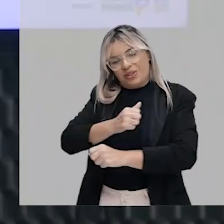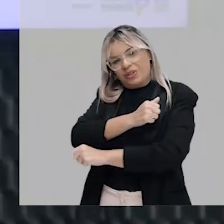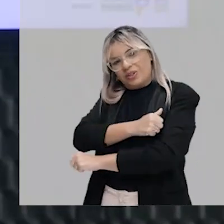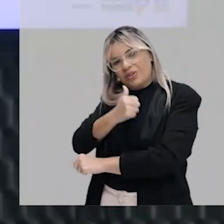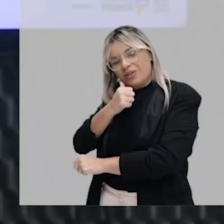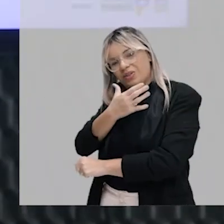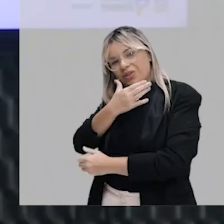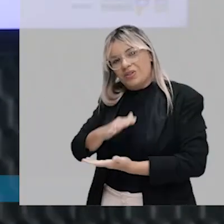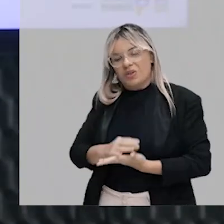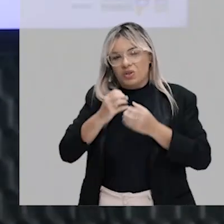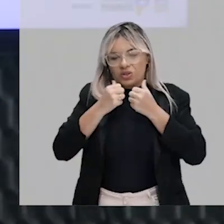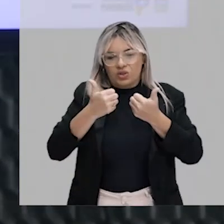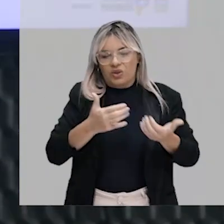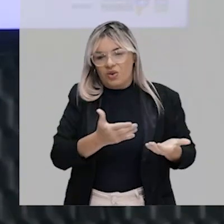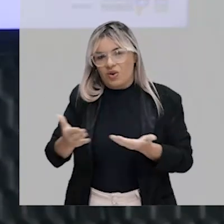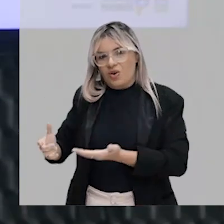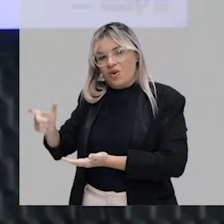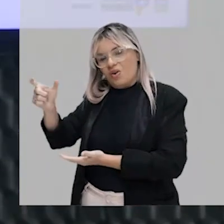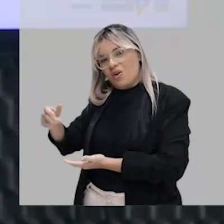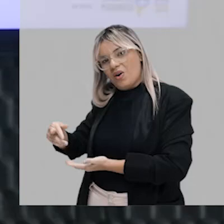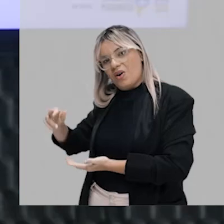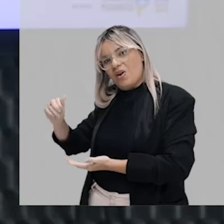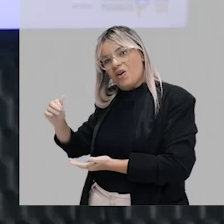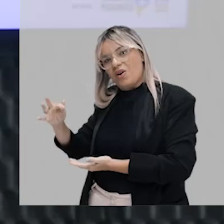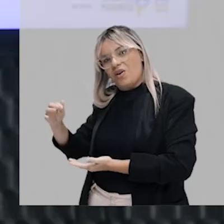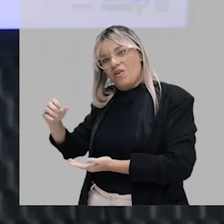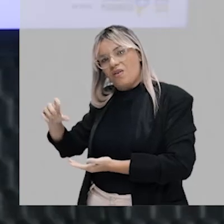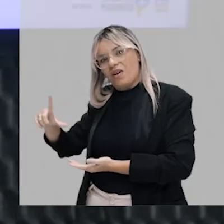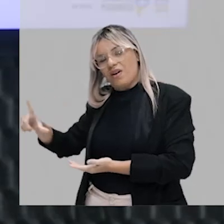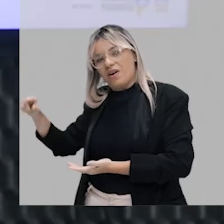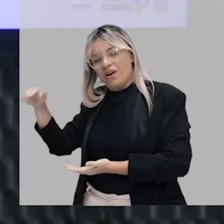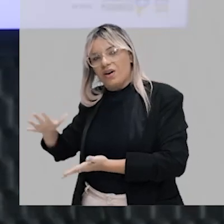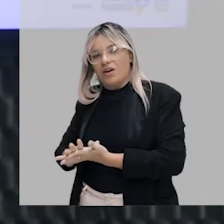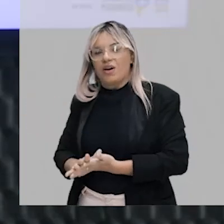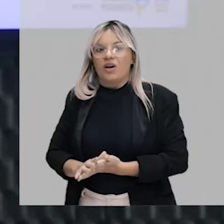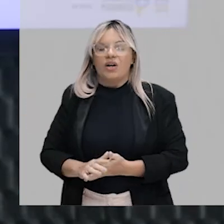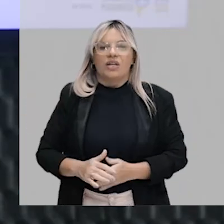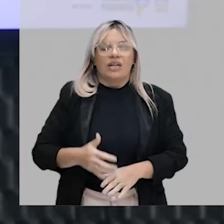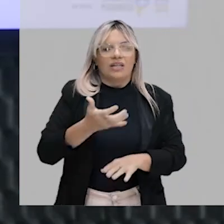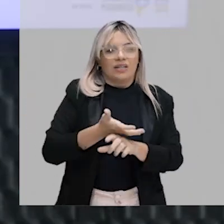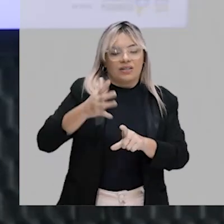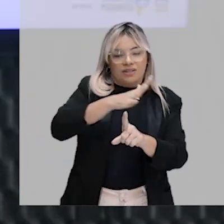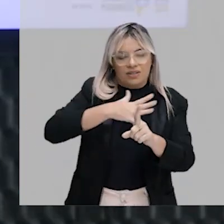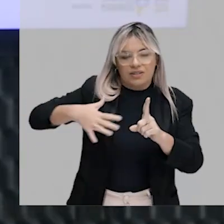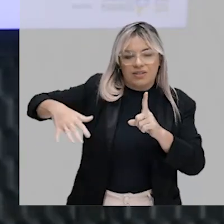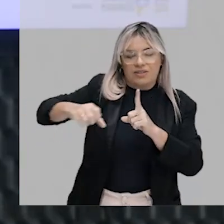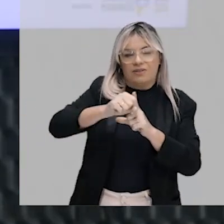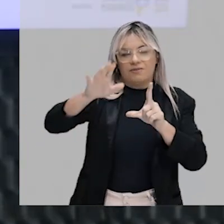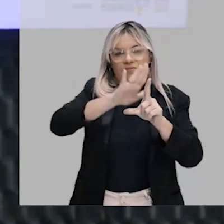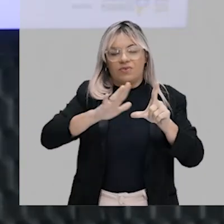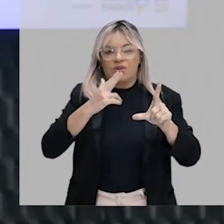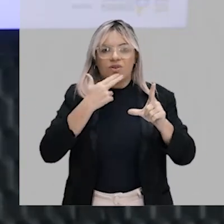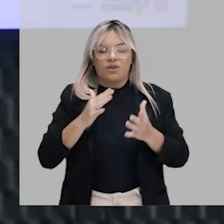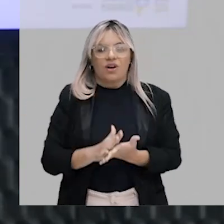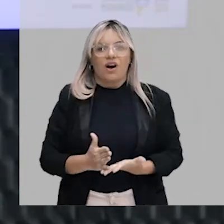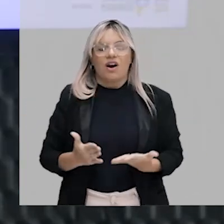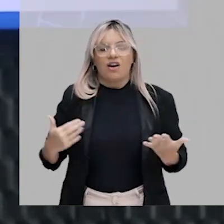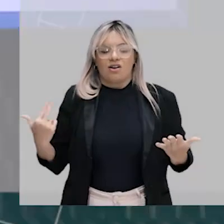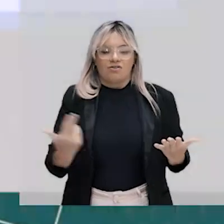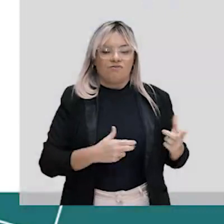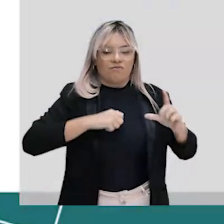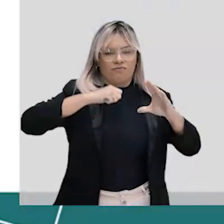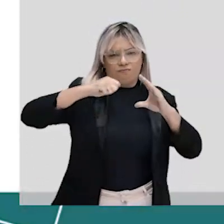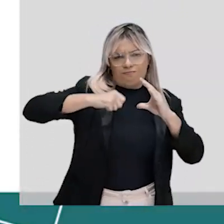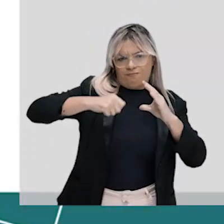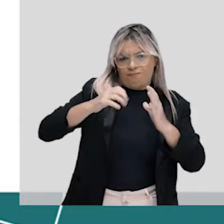galera, tudo bem? Aqui com vocês é o professor Rafael Carlos, de Sociologia, da plataforma Gonçalves Dias. E nessa nossa videoaula de hoje, a